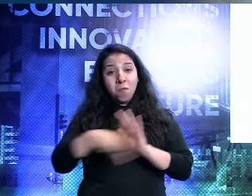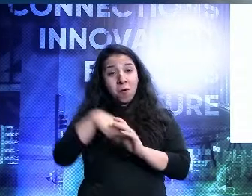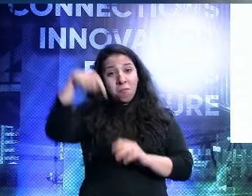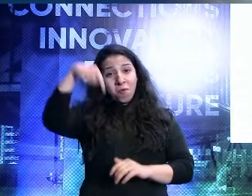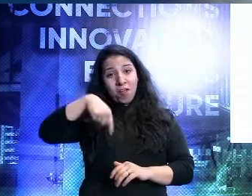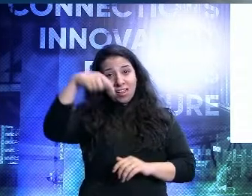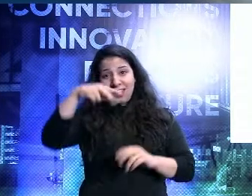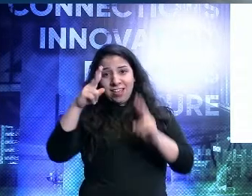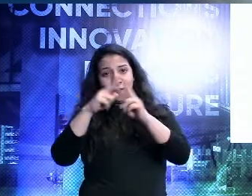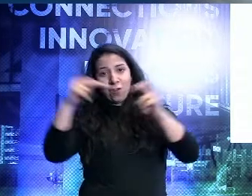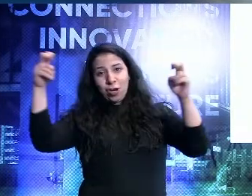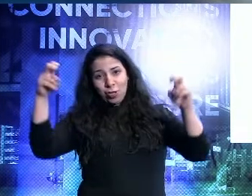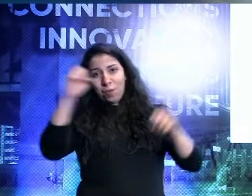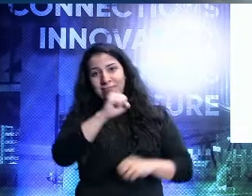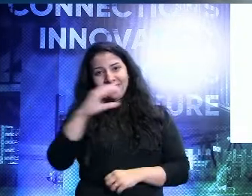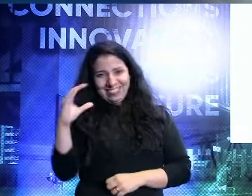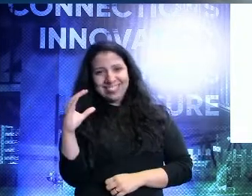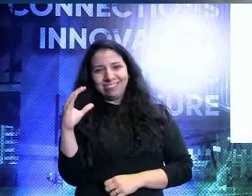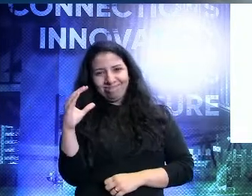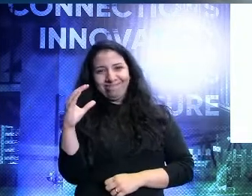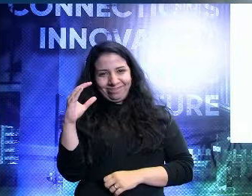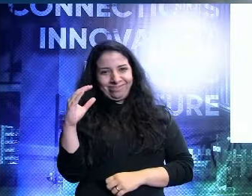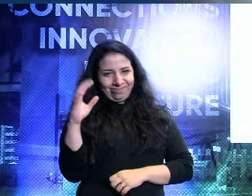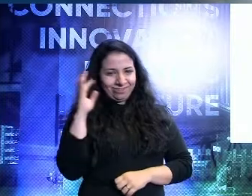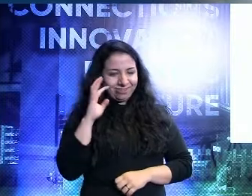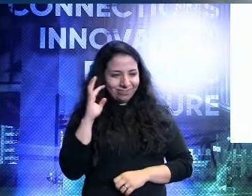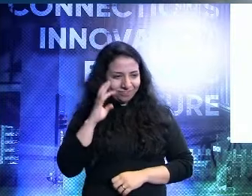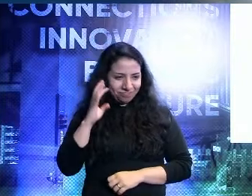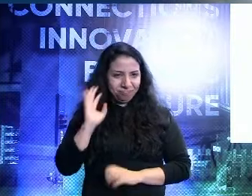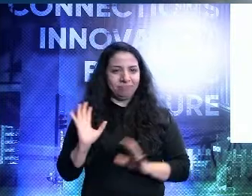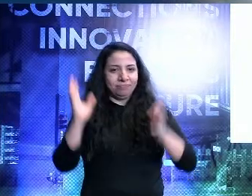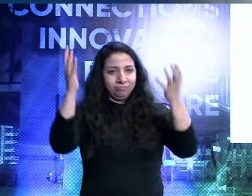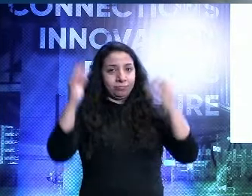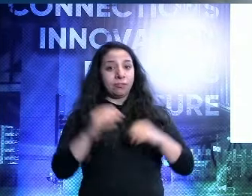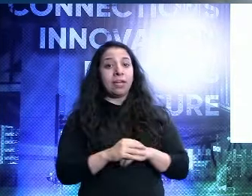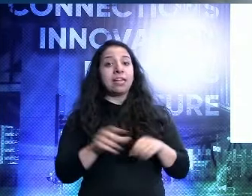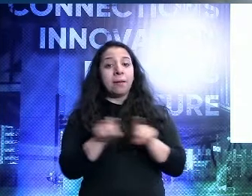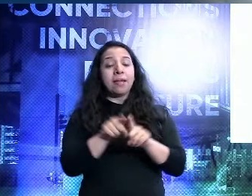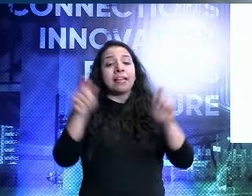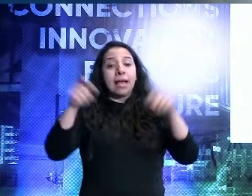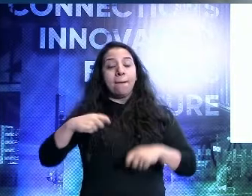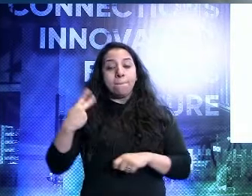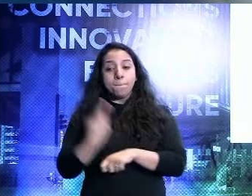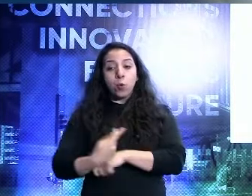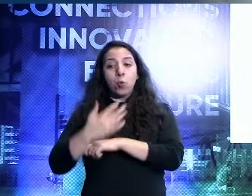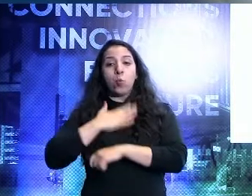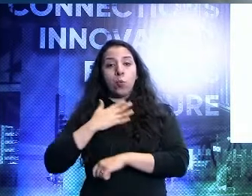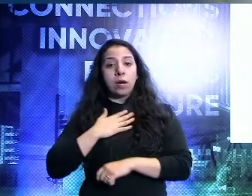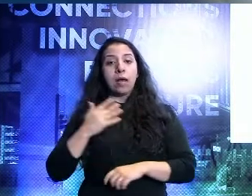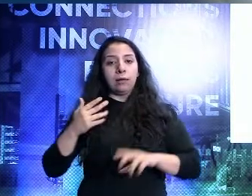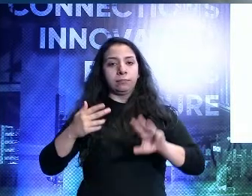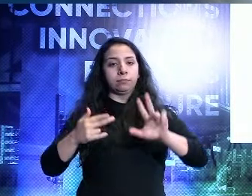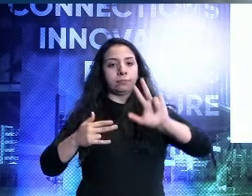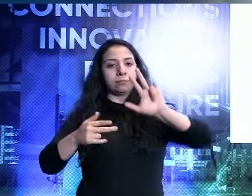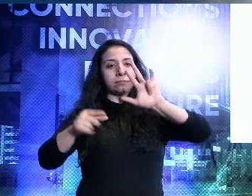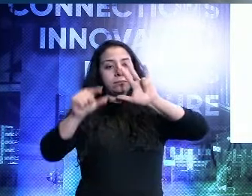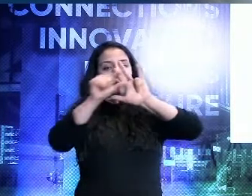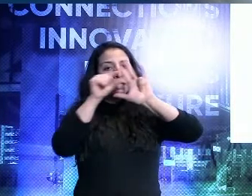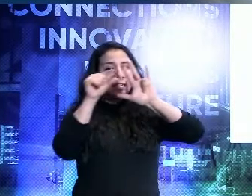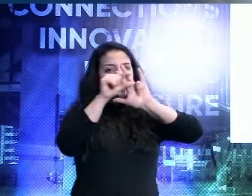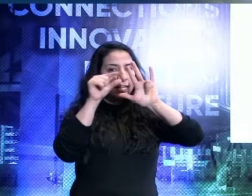tempo. E vocês podem me procurar aqui, ó, LinkedIn Fábio Trierweiler. Eu só tenho esse sobrenome, tá? Eu não tenho um Silva, um Souza no